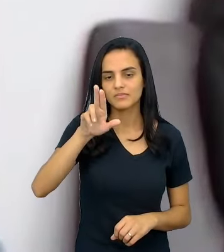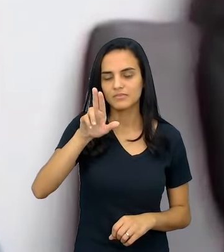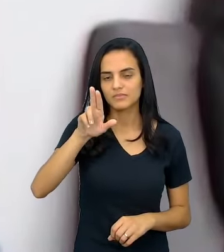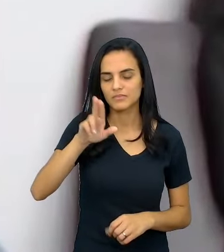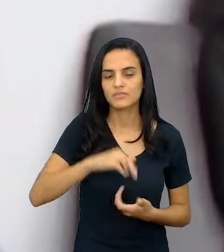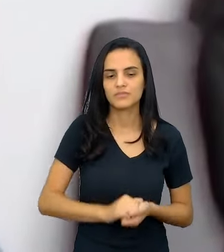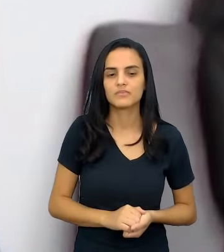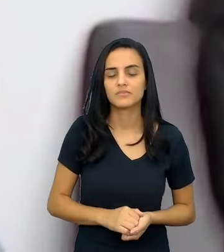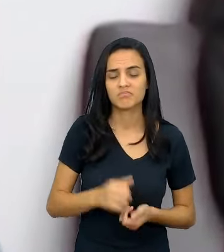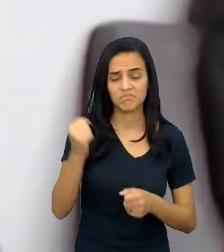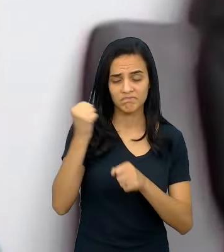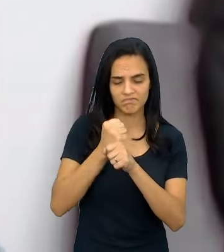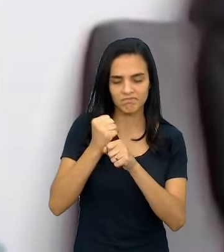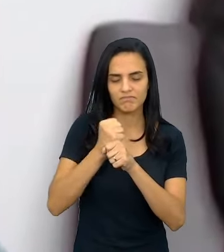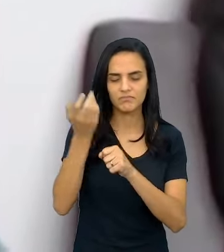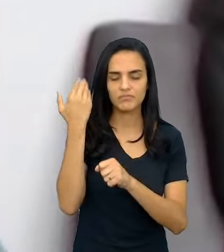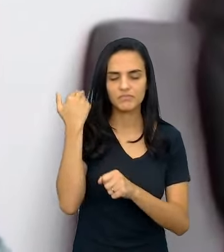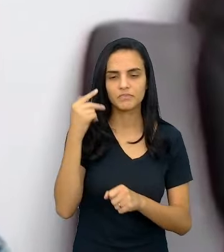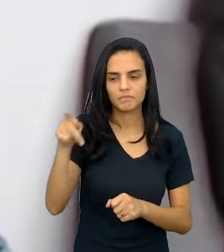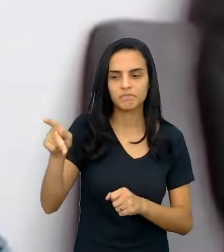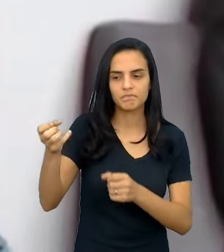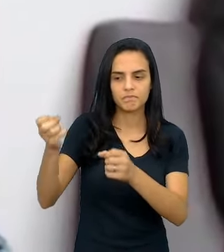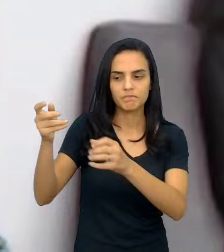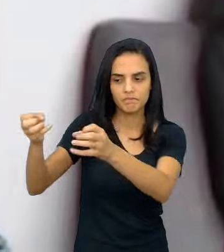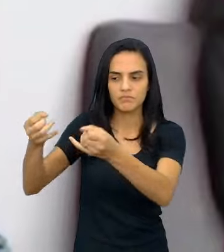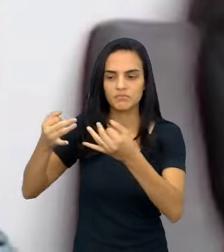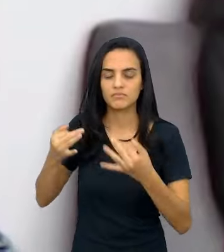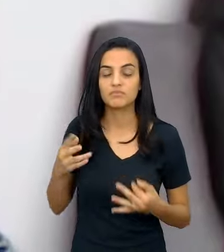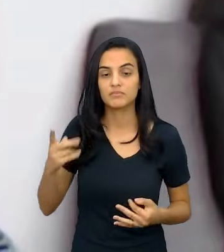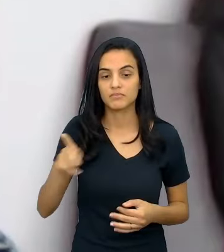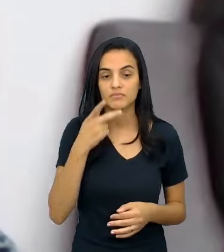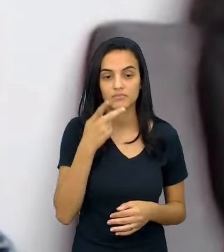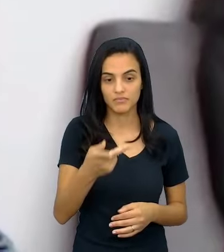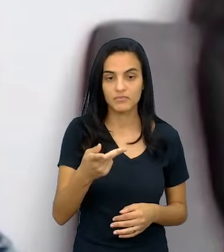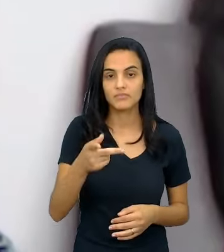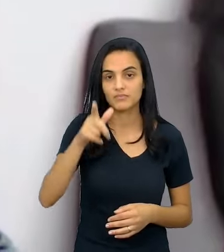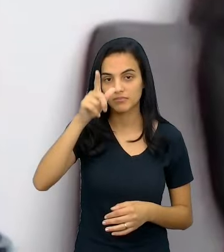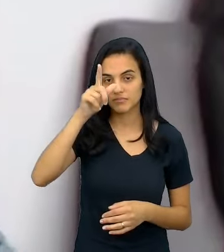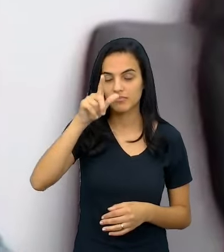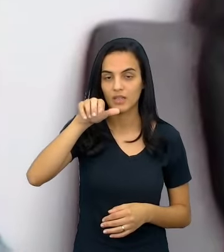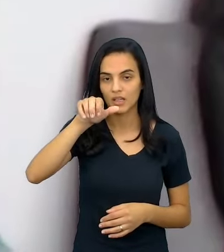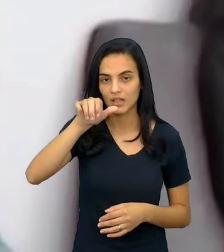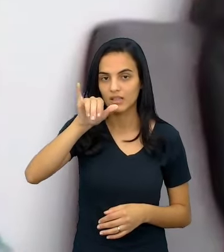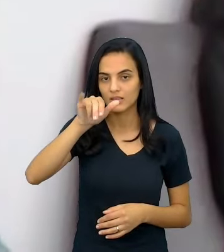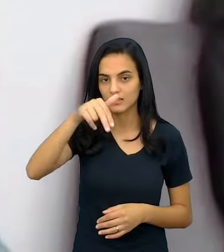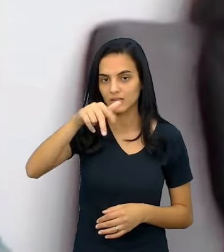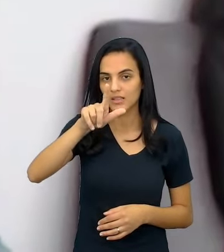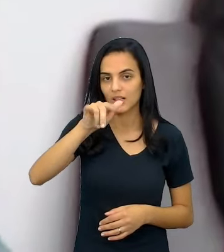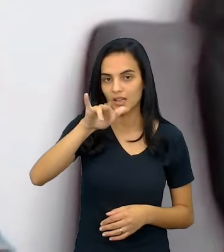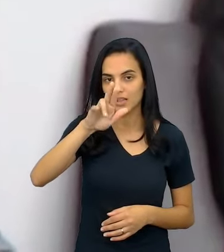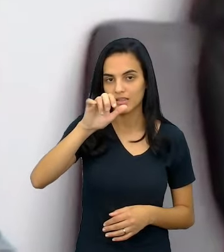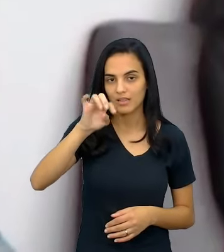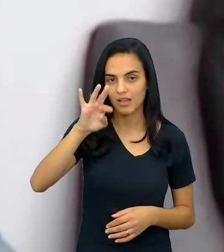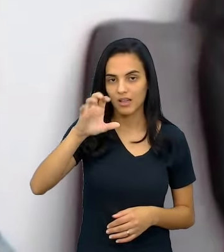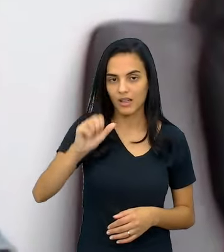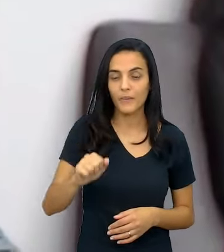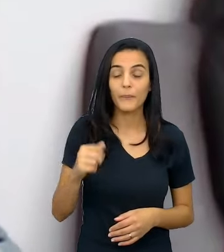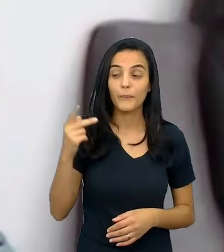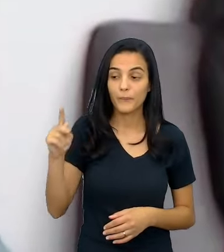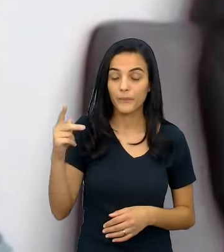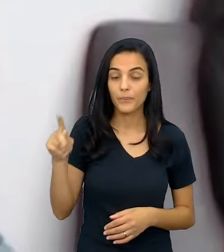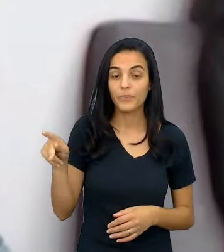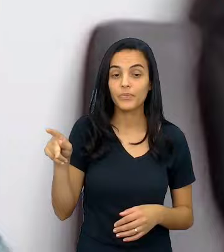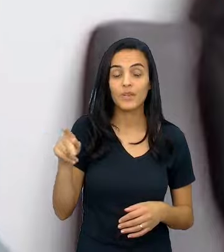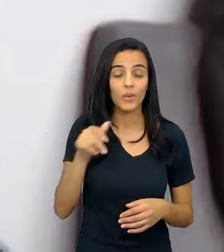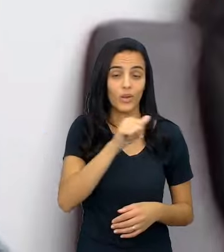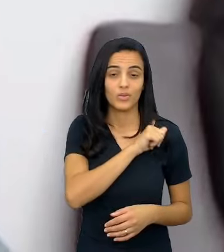há uns anos atrás, e ela falou que na Inglaterra, onde ela lecionou muito tempo, os